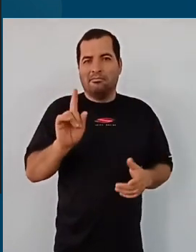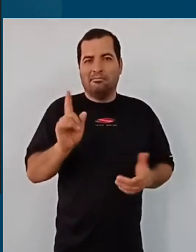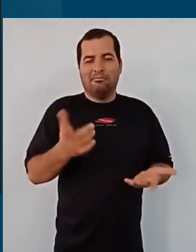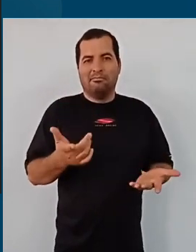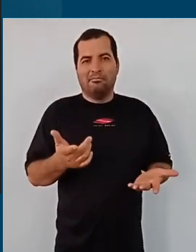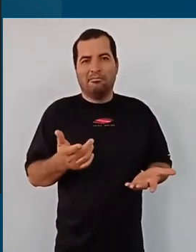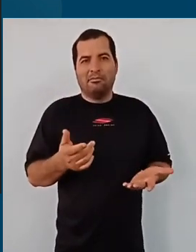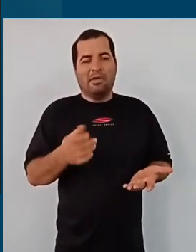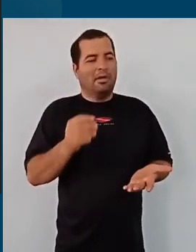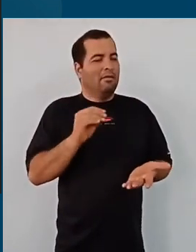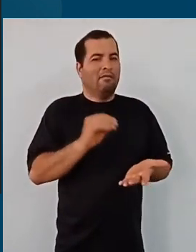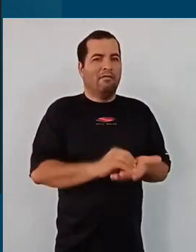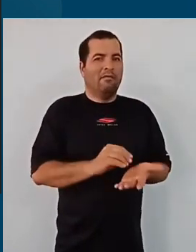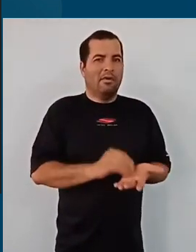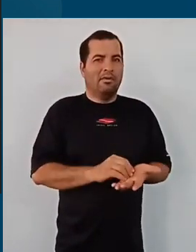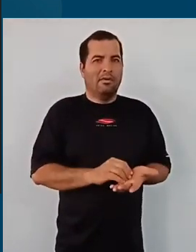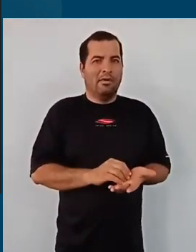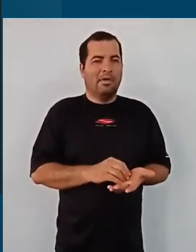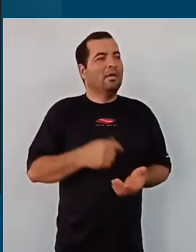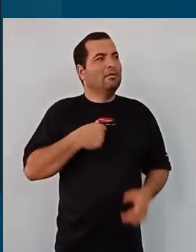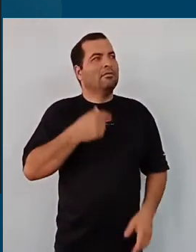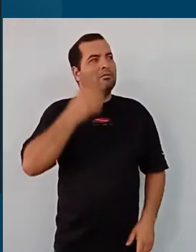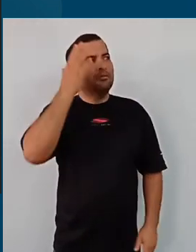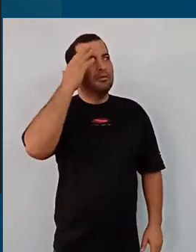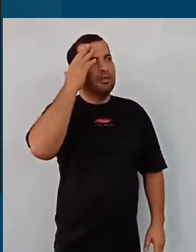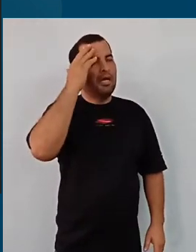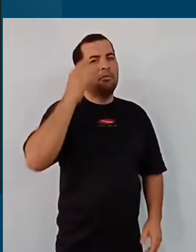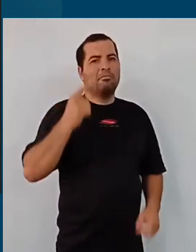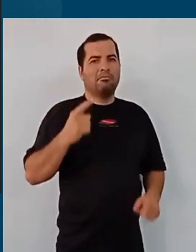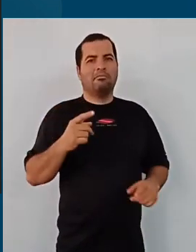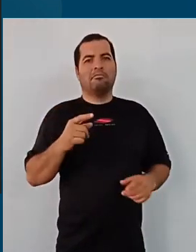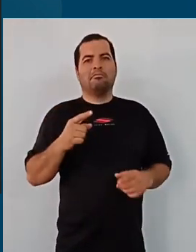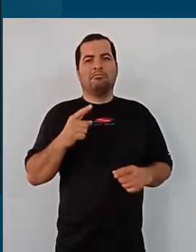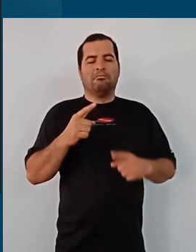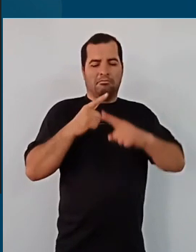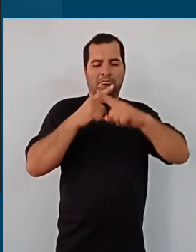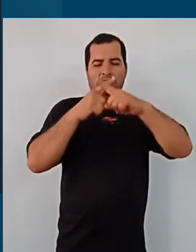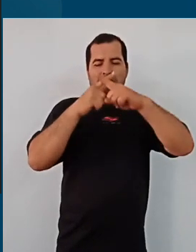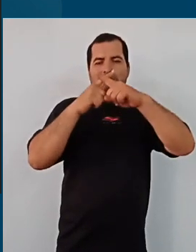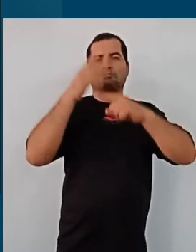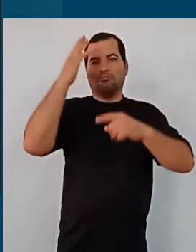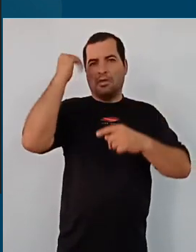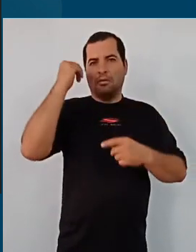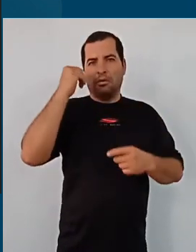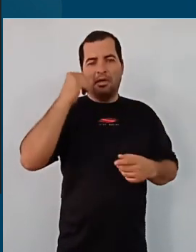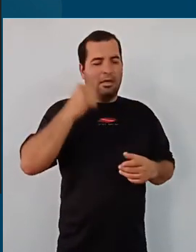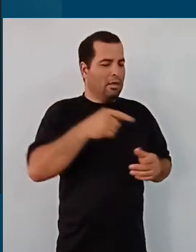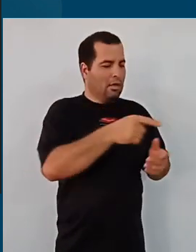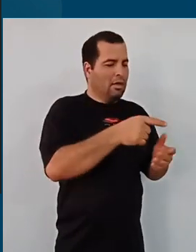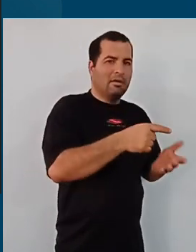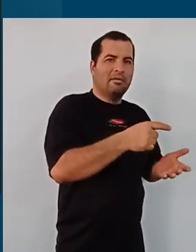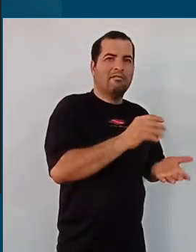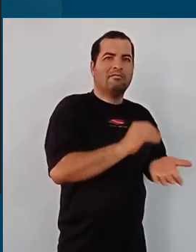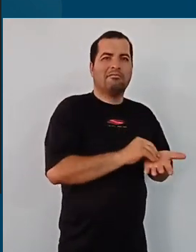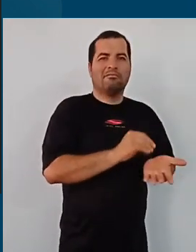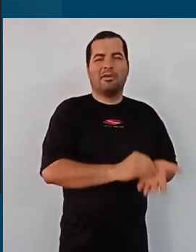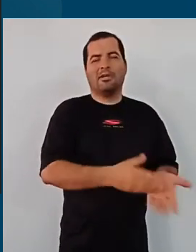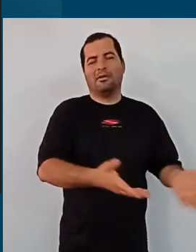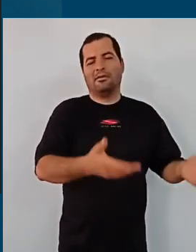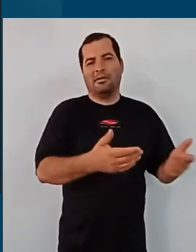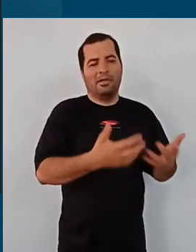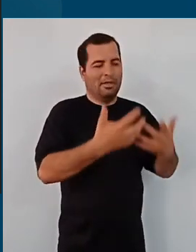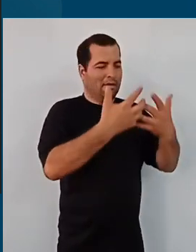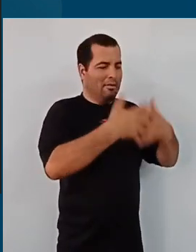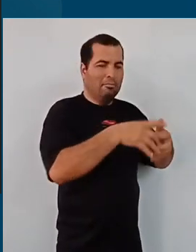tinha uma capacidade instalada, a de fazer a multiplicação, a de resolver aquele problema, não. Agora, se ele